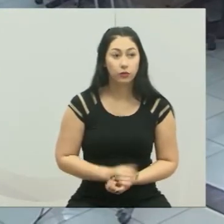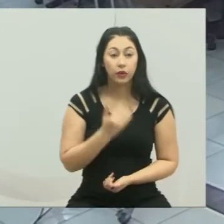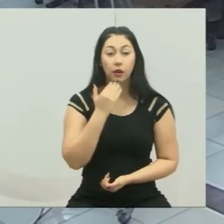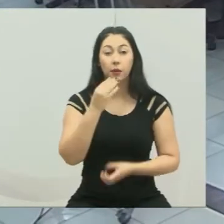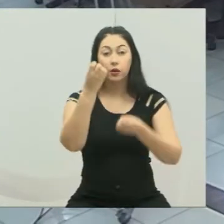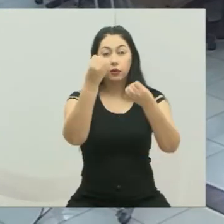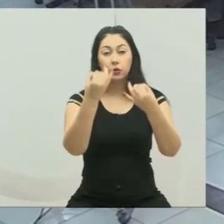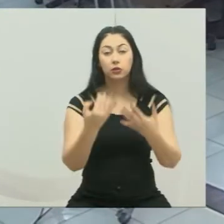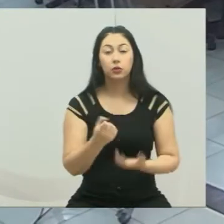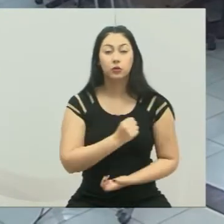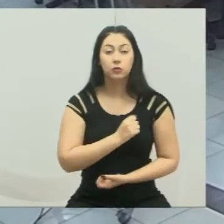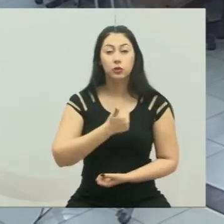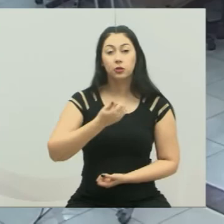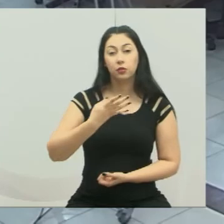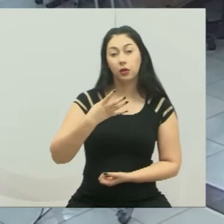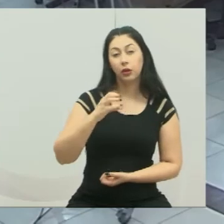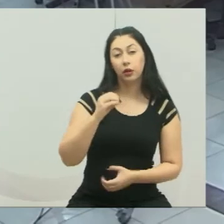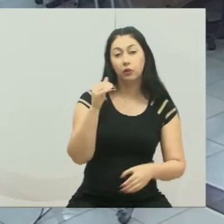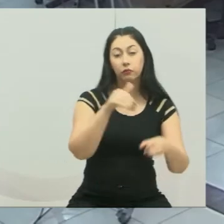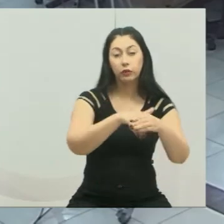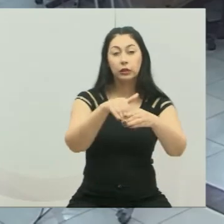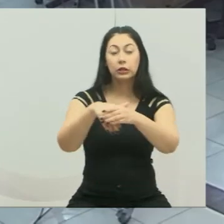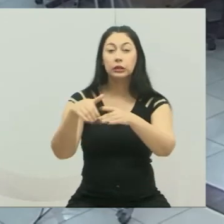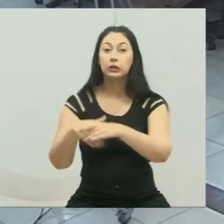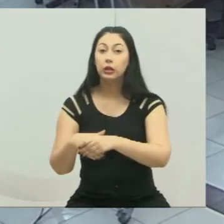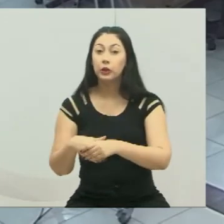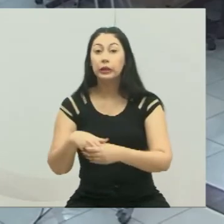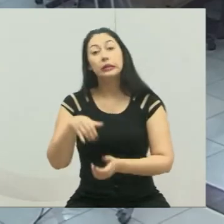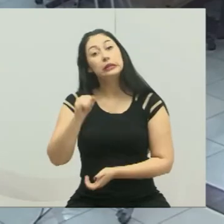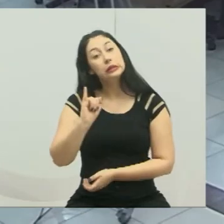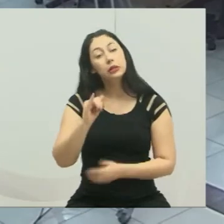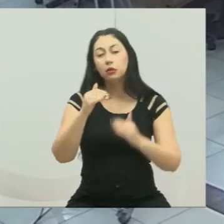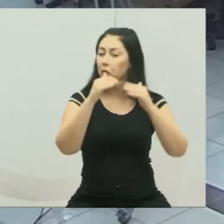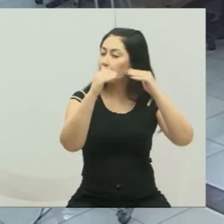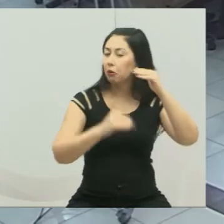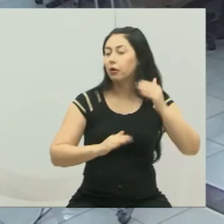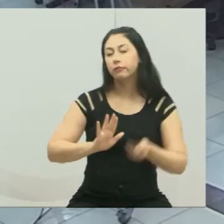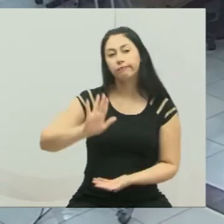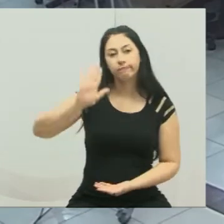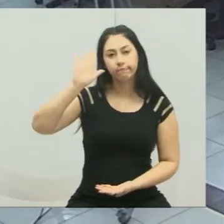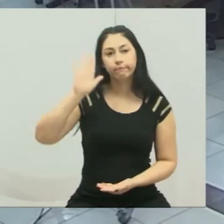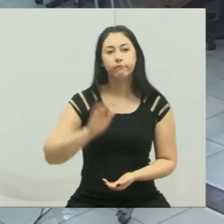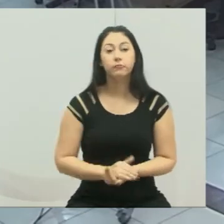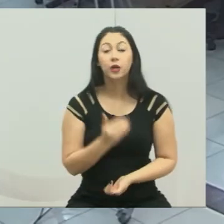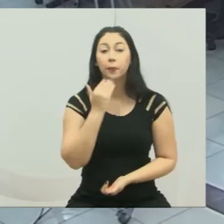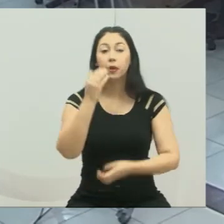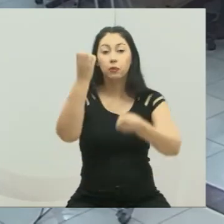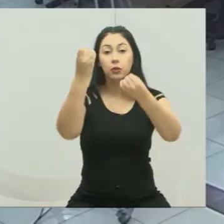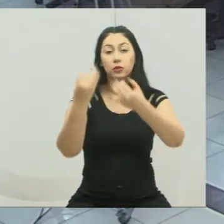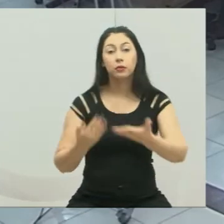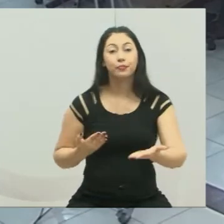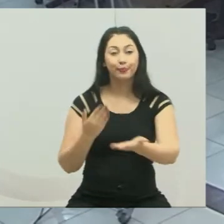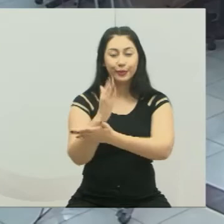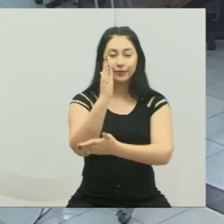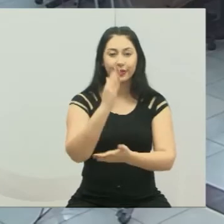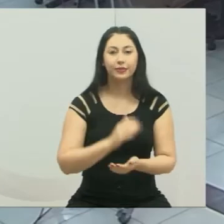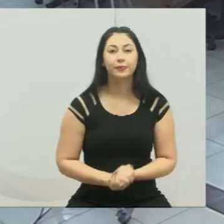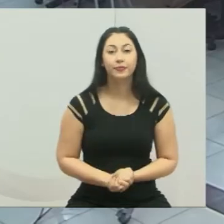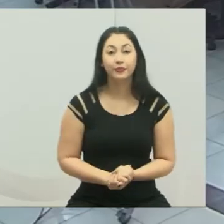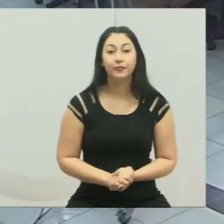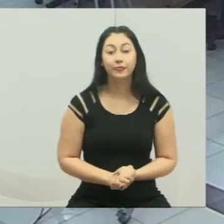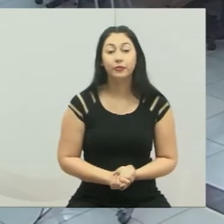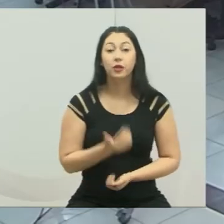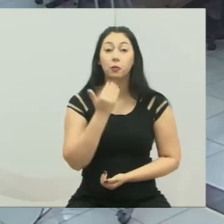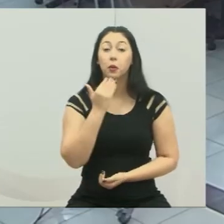Pedido de informações número 140 em votação. Os vereadores contrários se manifestam levantando o braço. Pedido de informações aprovado.